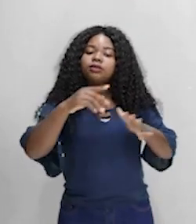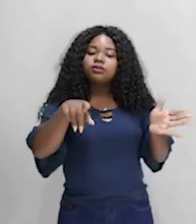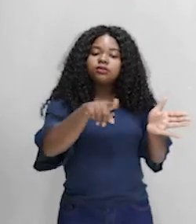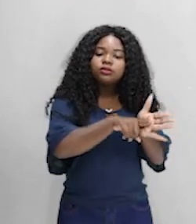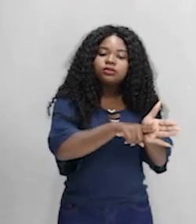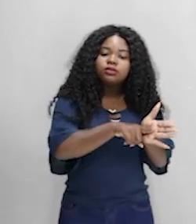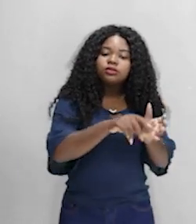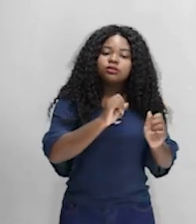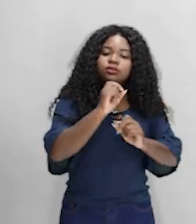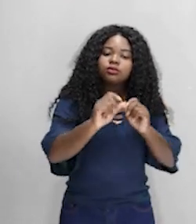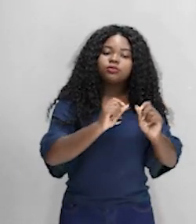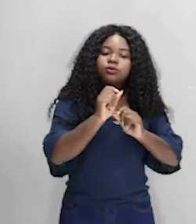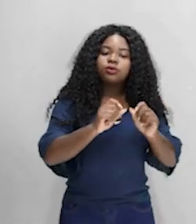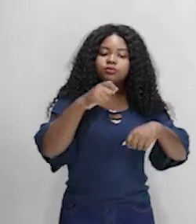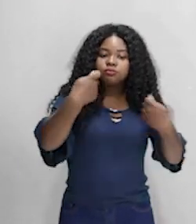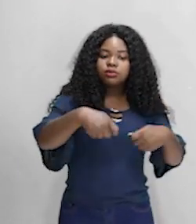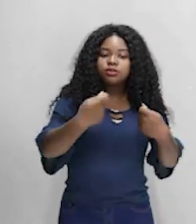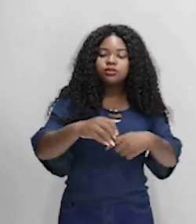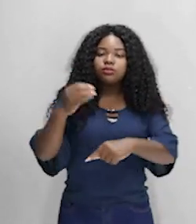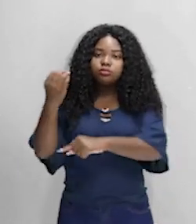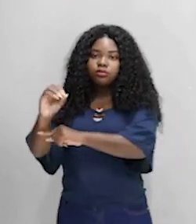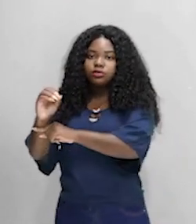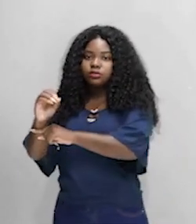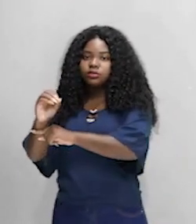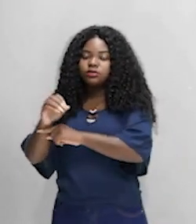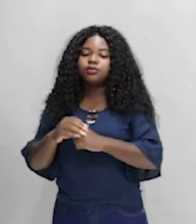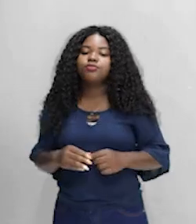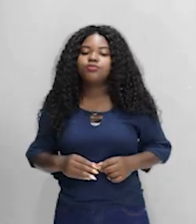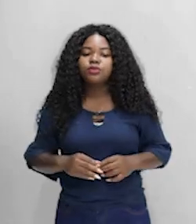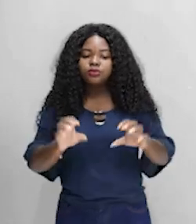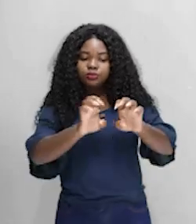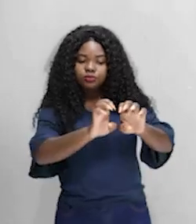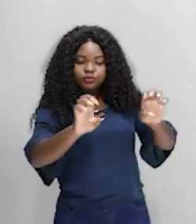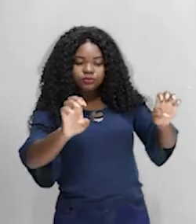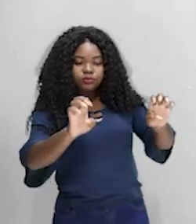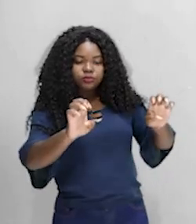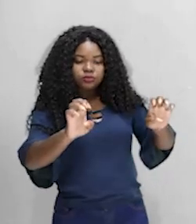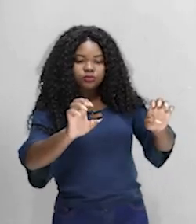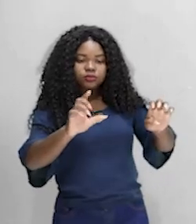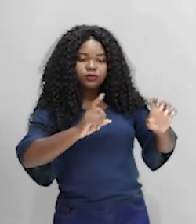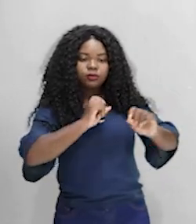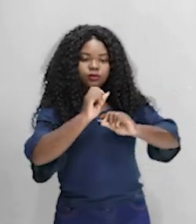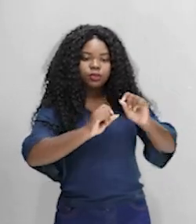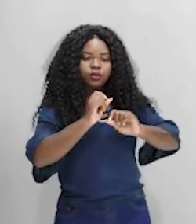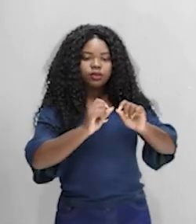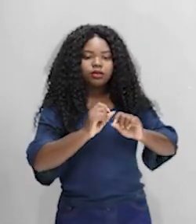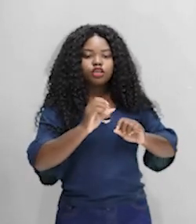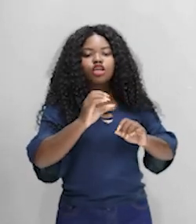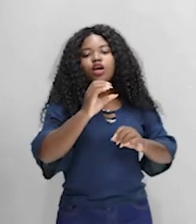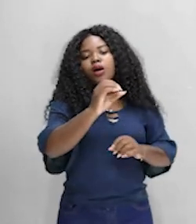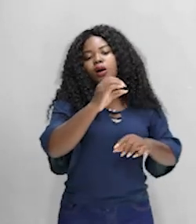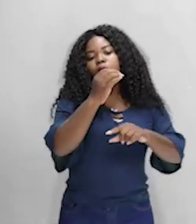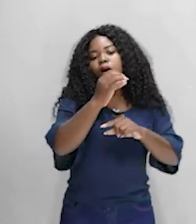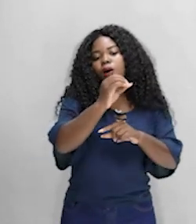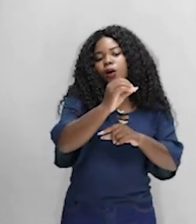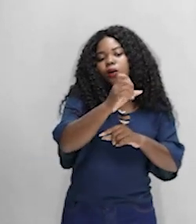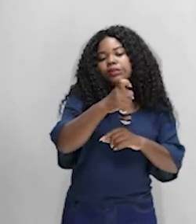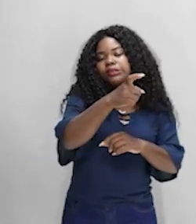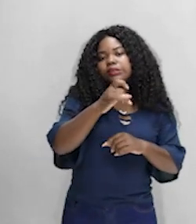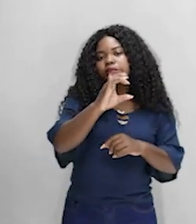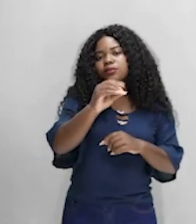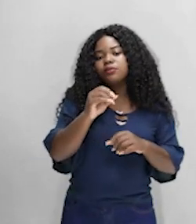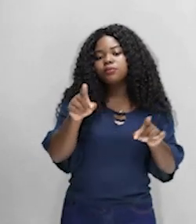turma, precisa ser o oxigênio. Ou seja, na fórmula, eu vou perceber que ele é um óxido porque termina